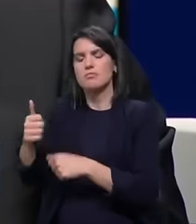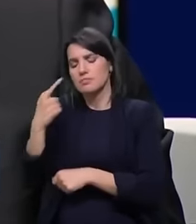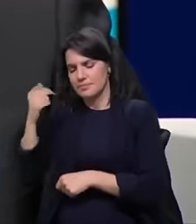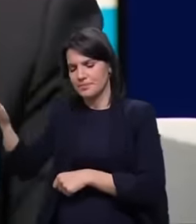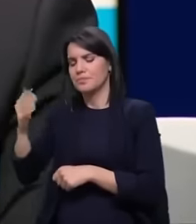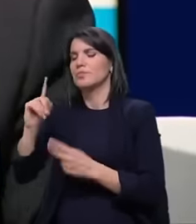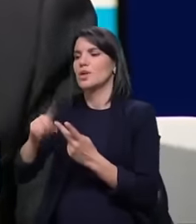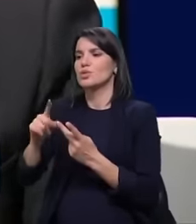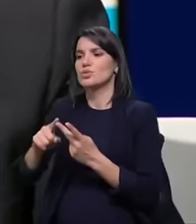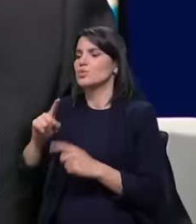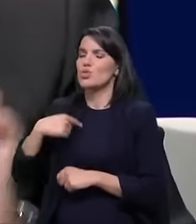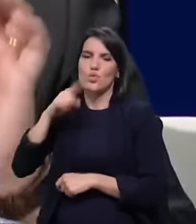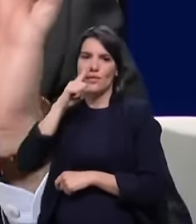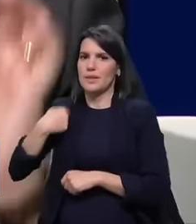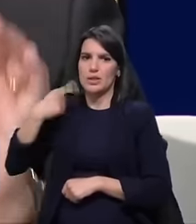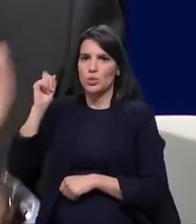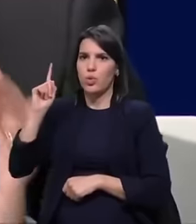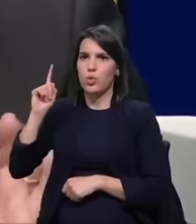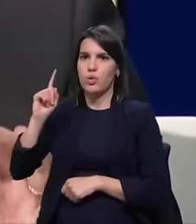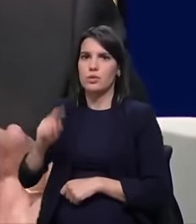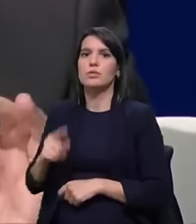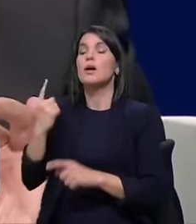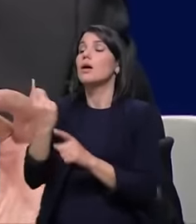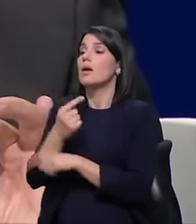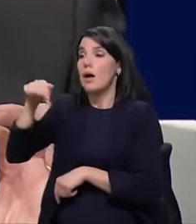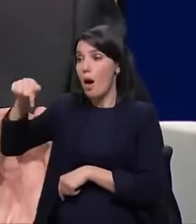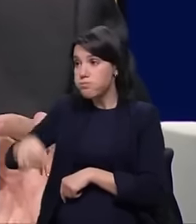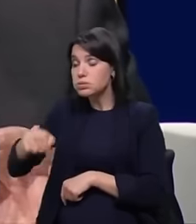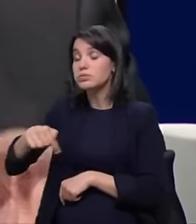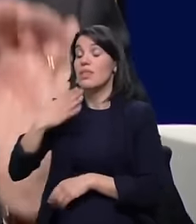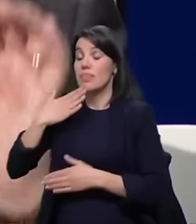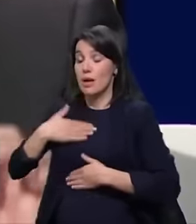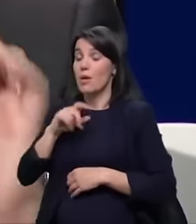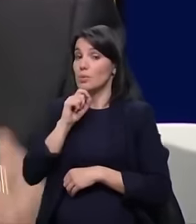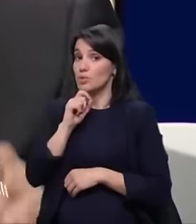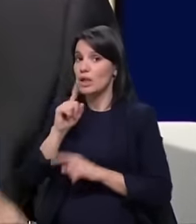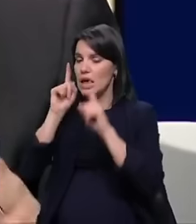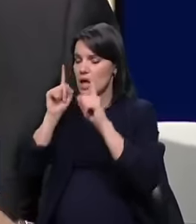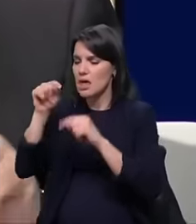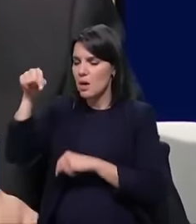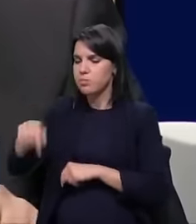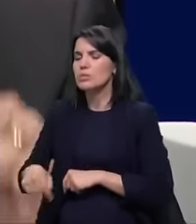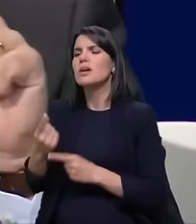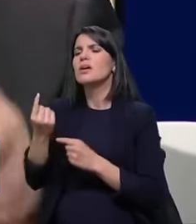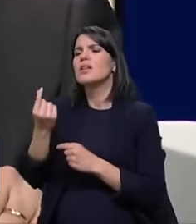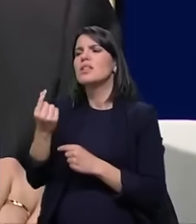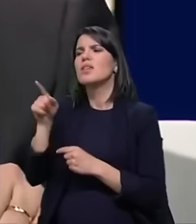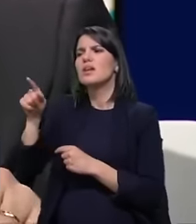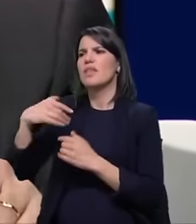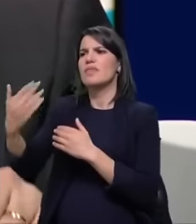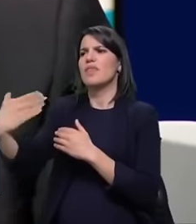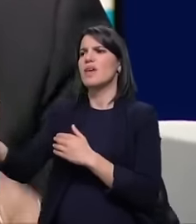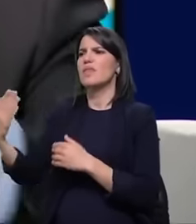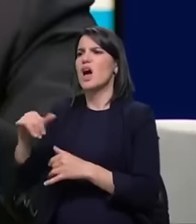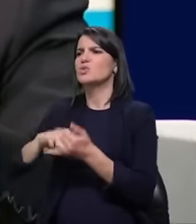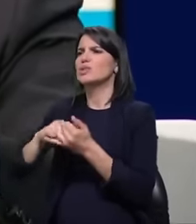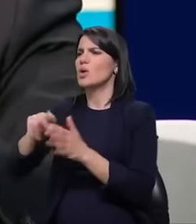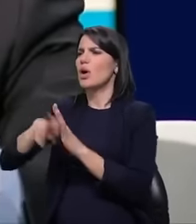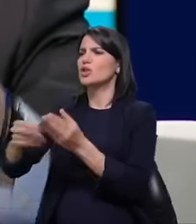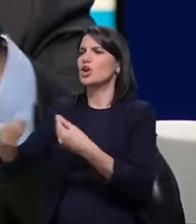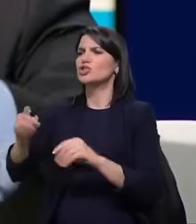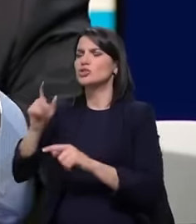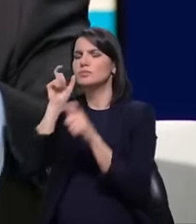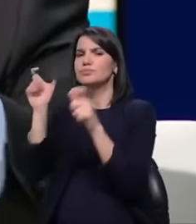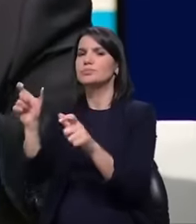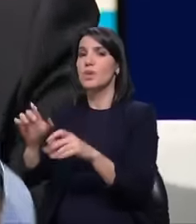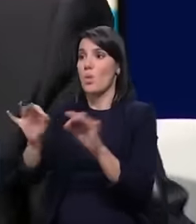sim, João, eu não vou mentir. A primeira coisa que nós vamos fazer, se tivermos essa oportunidade, é fiscalizar o dinheiro que está aí para associações que não apresentam relatórios. Como, e a Mariana